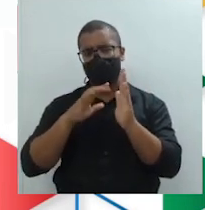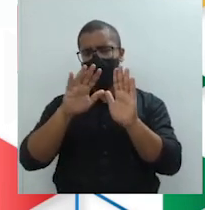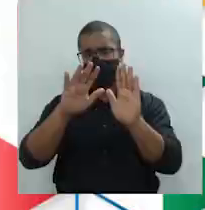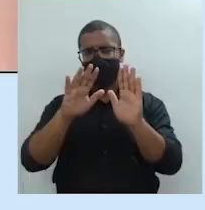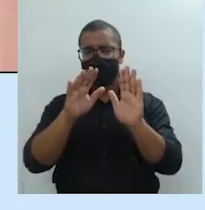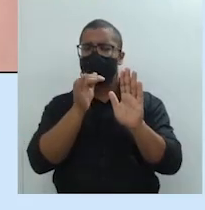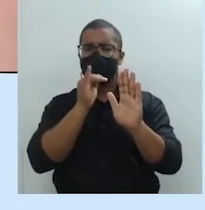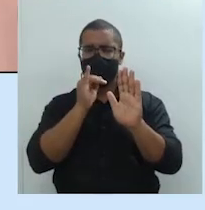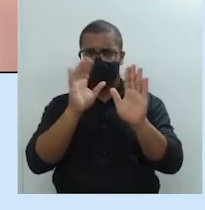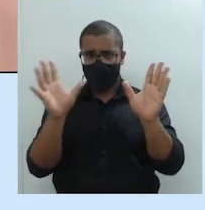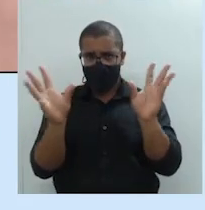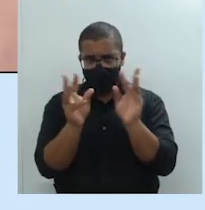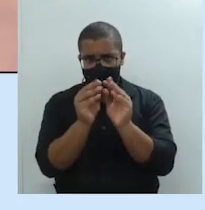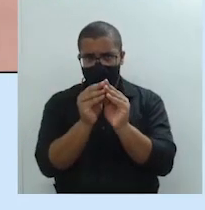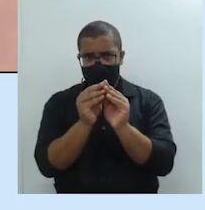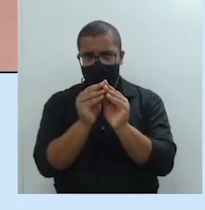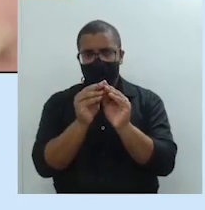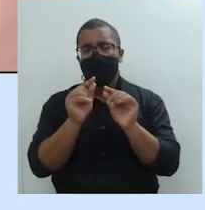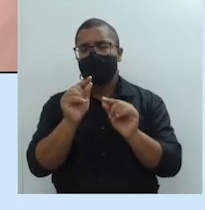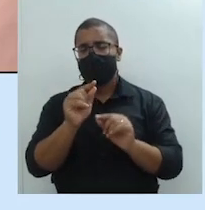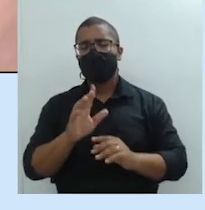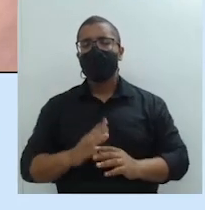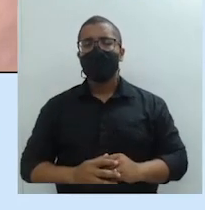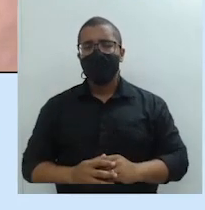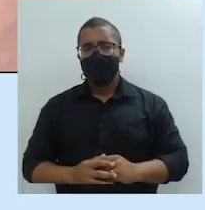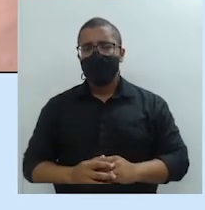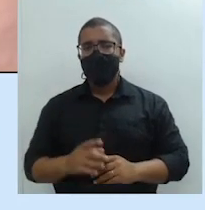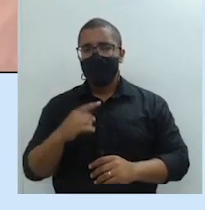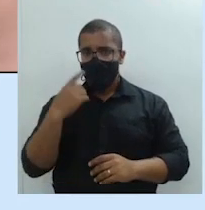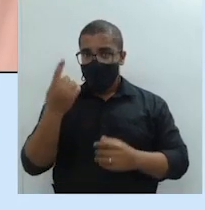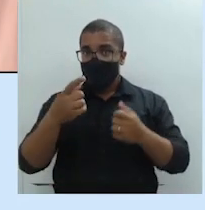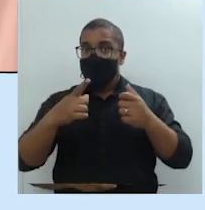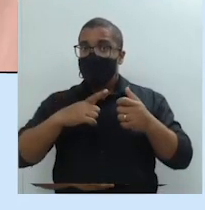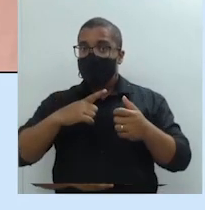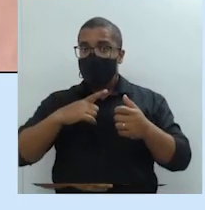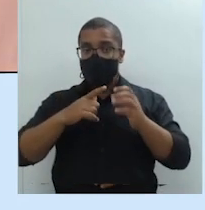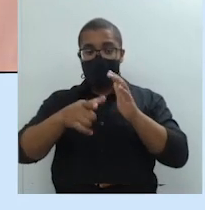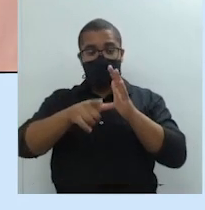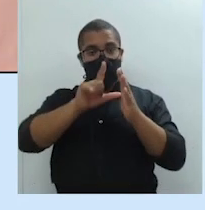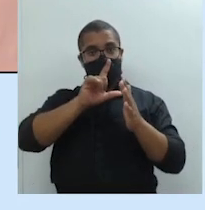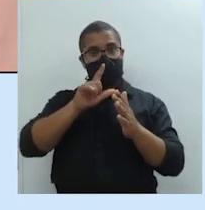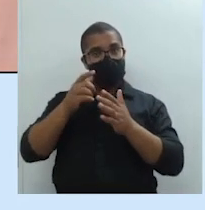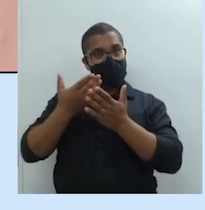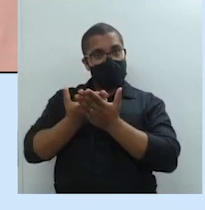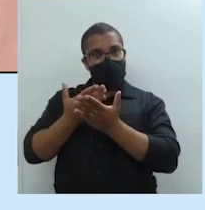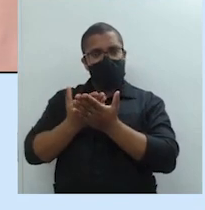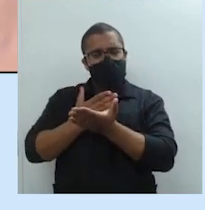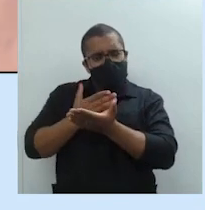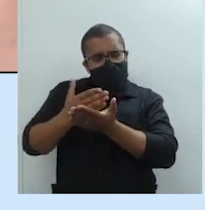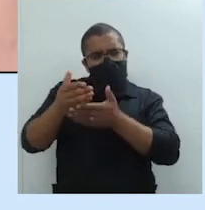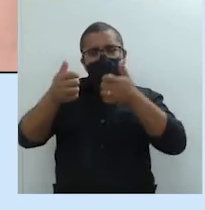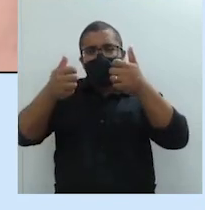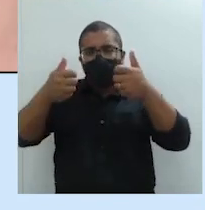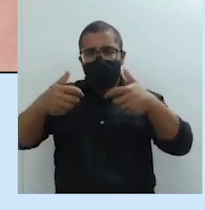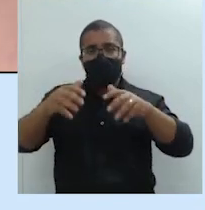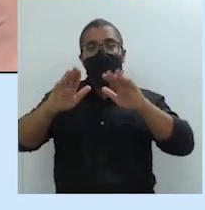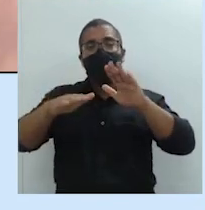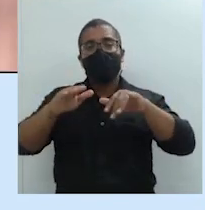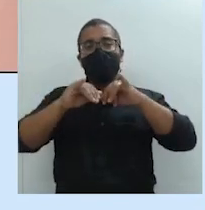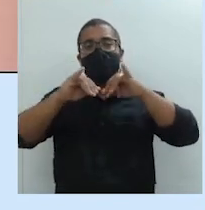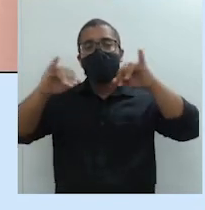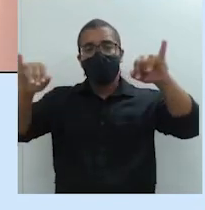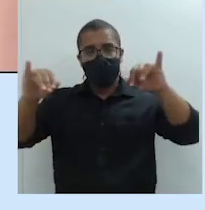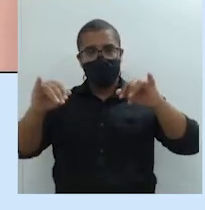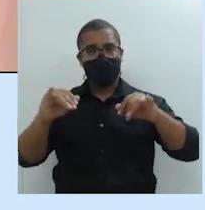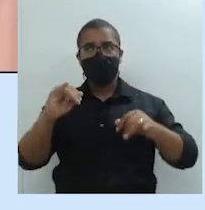seja, trocando aqui em miúdos, olhando para mim, nós temos aquilo que eu falei no início da aula. Muitas vezes